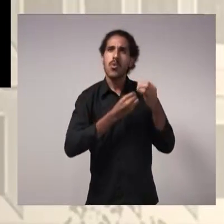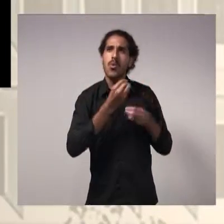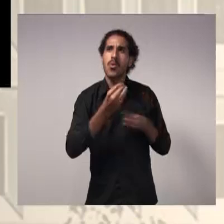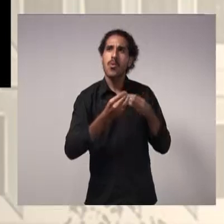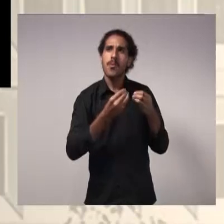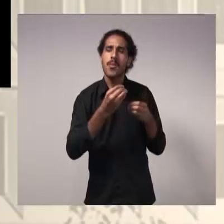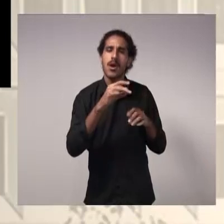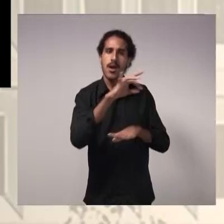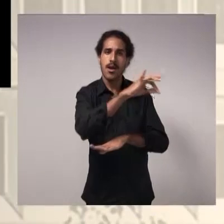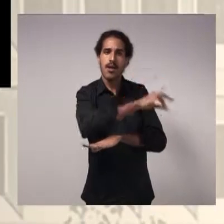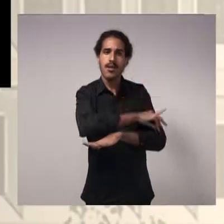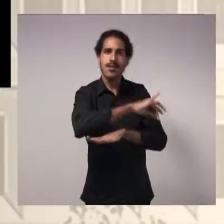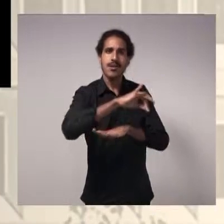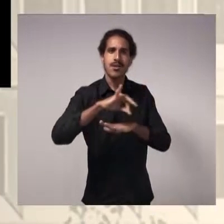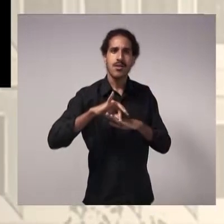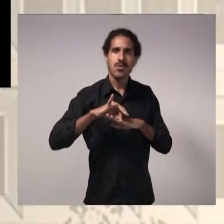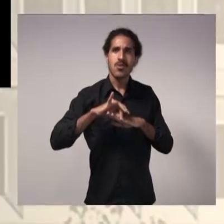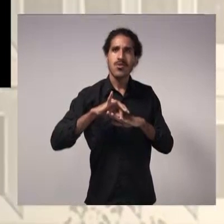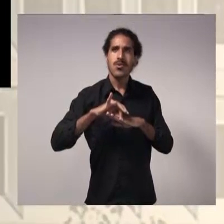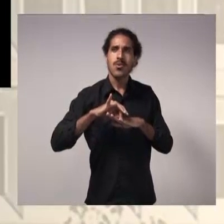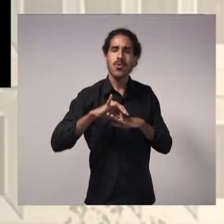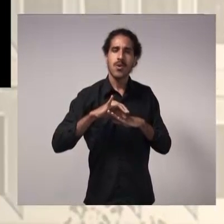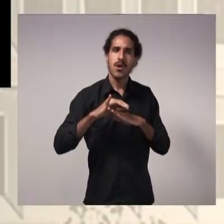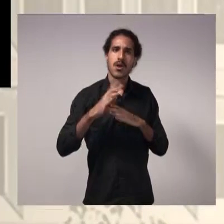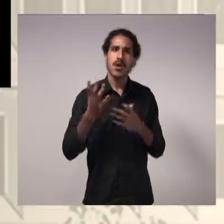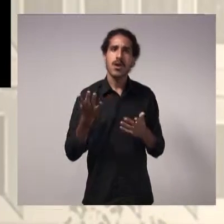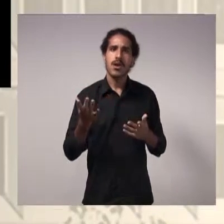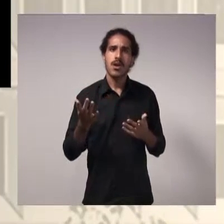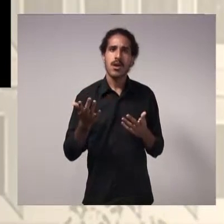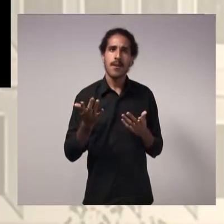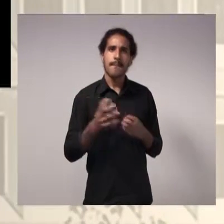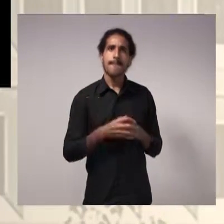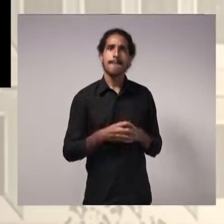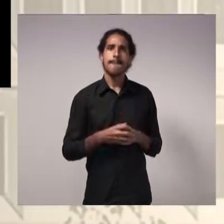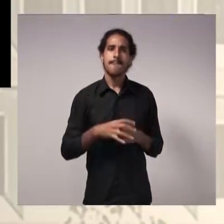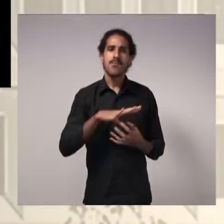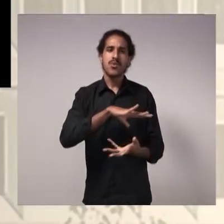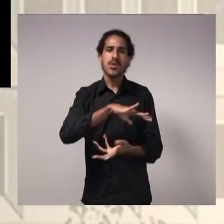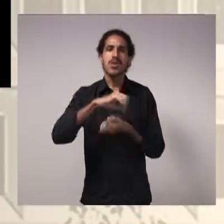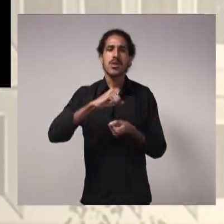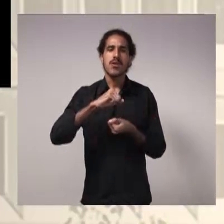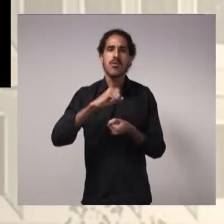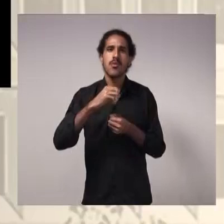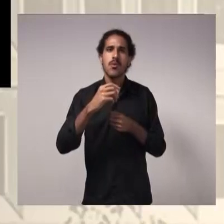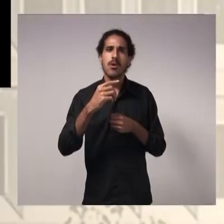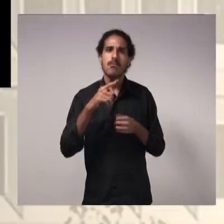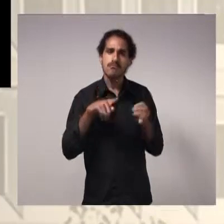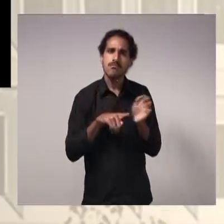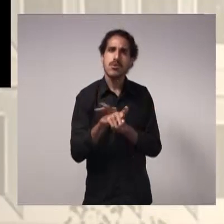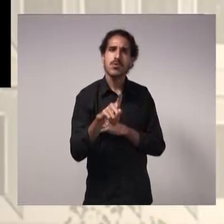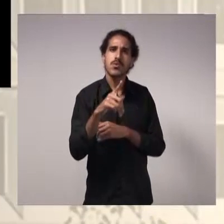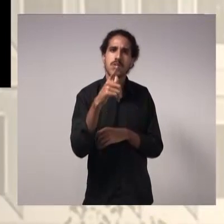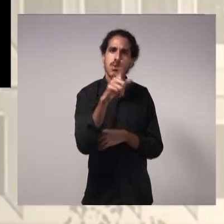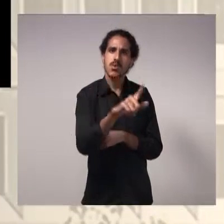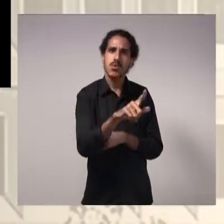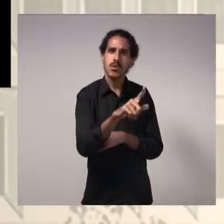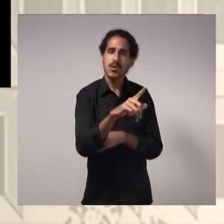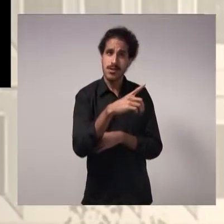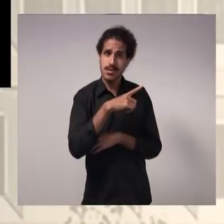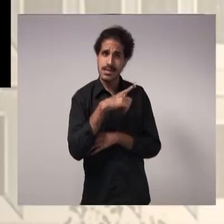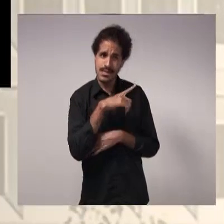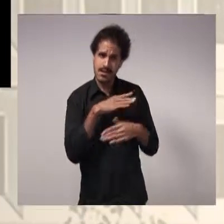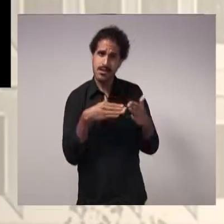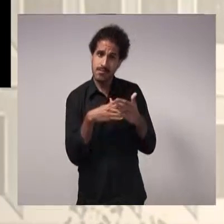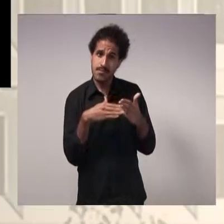dá para fazer, coloco essa outra pergunta, que é: nós temos limite?